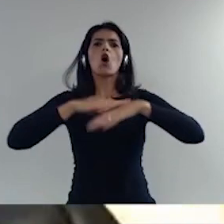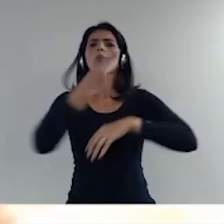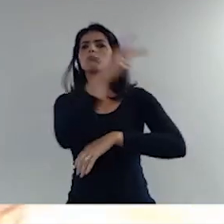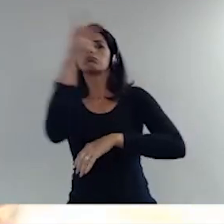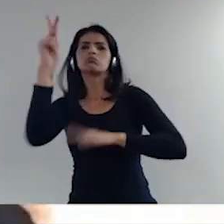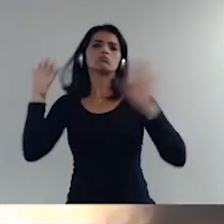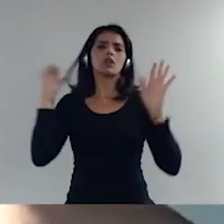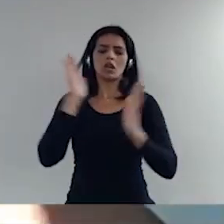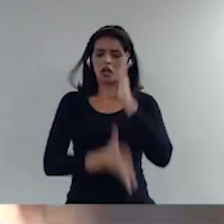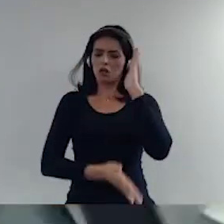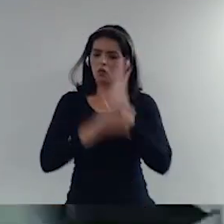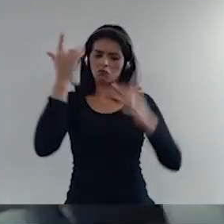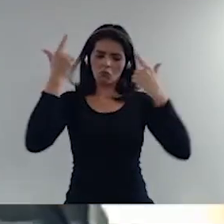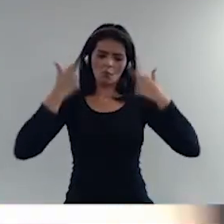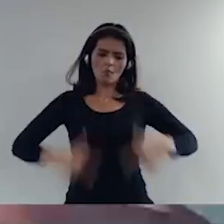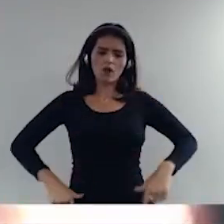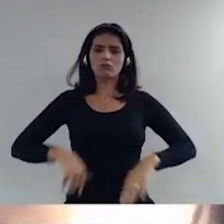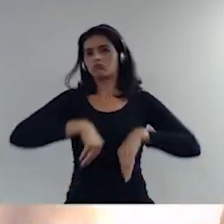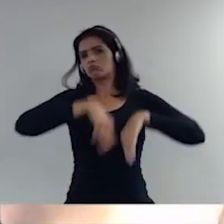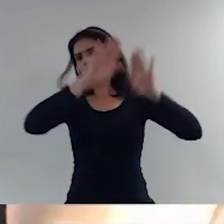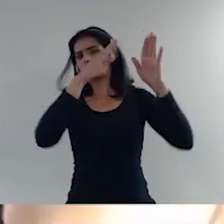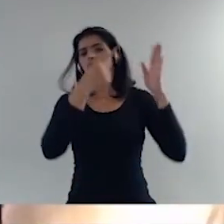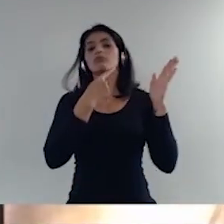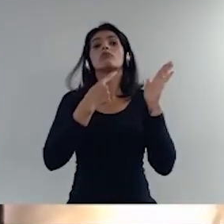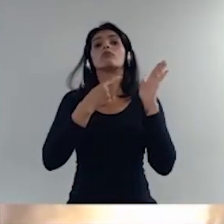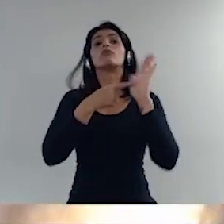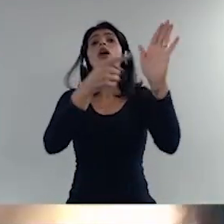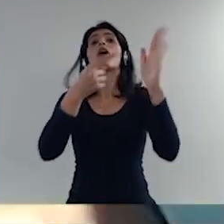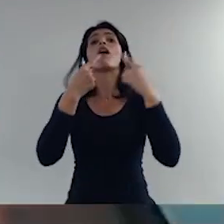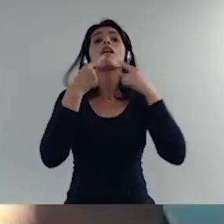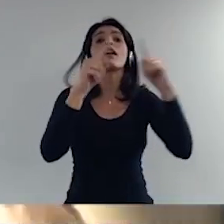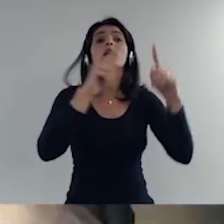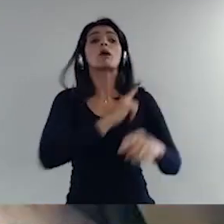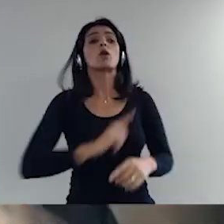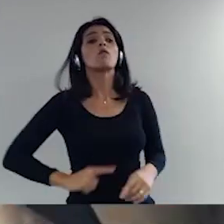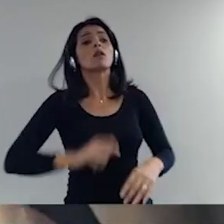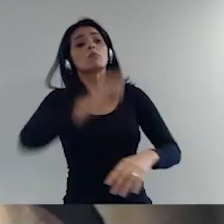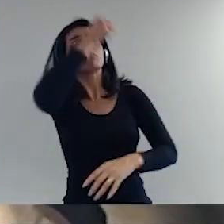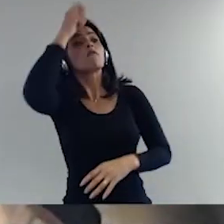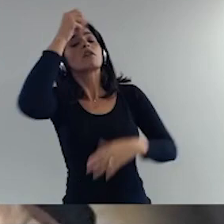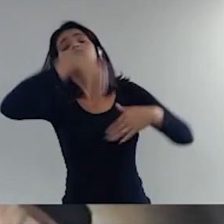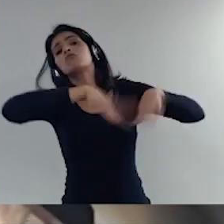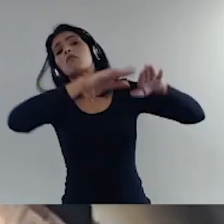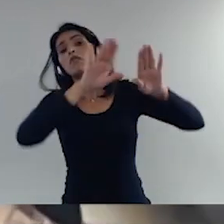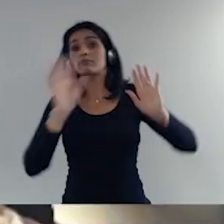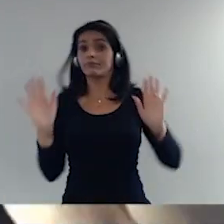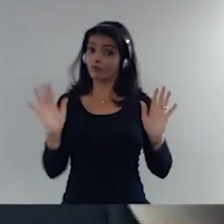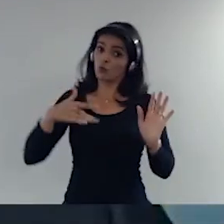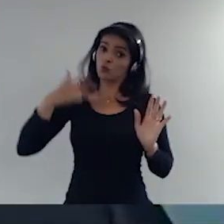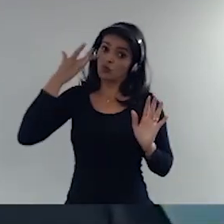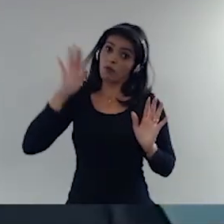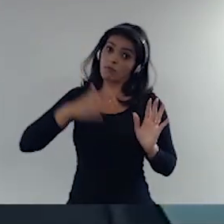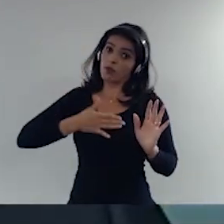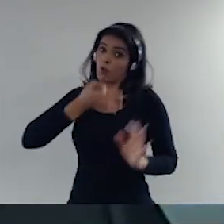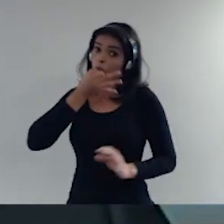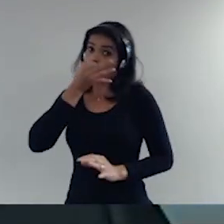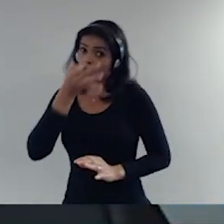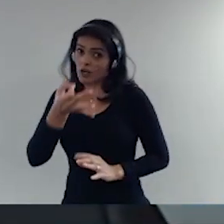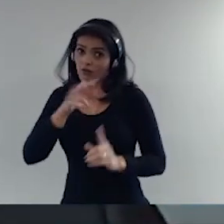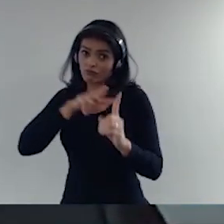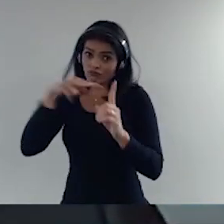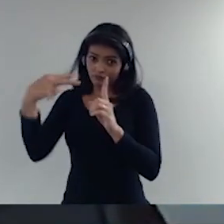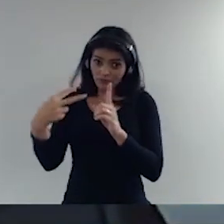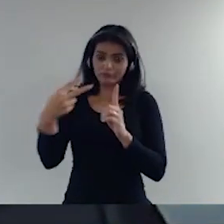Então, eu não tenho nada a fazer, vão reclamar com governadores e prefeitos. Eu não sei se esse meu ponto de vista é um ponto de